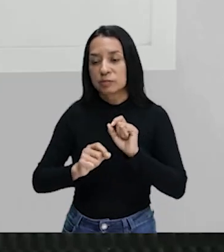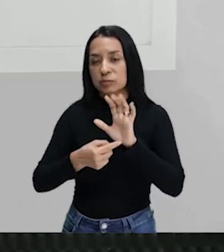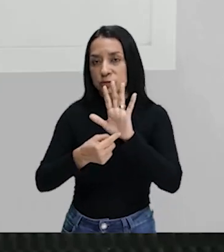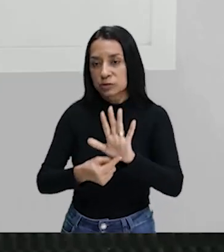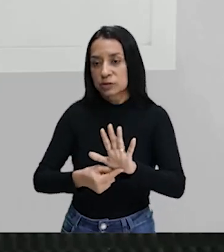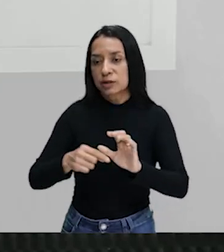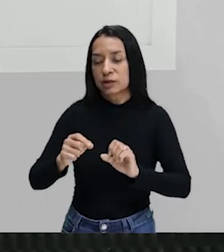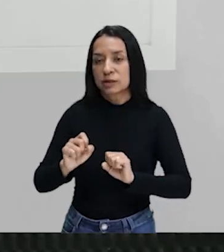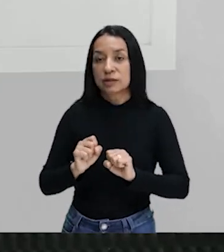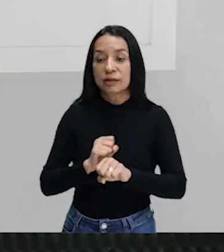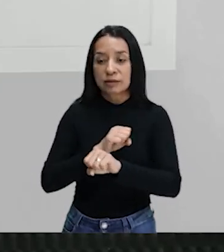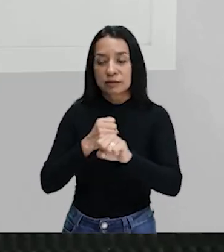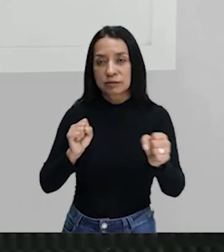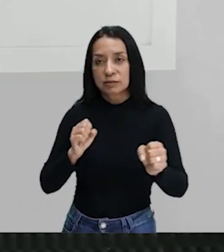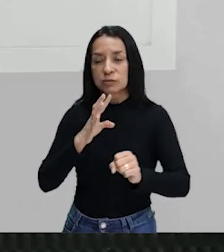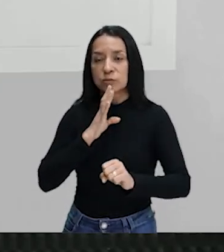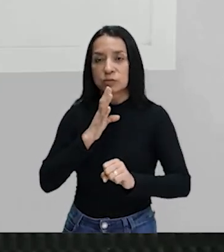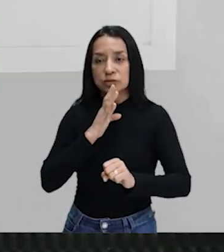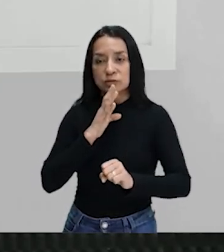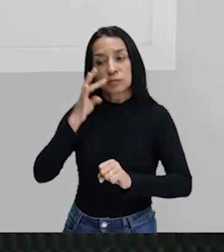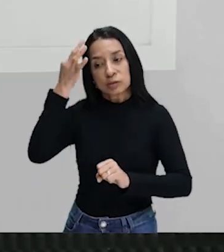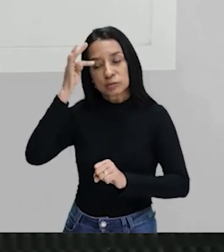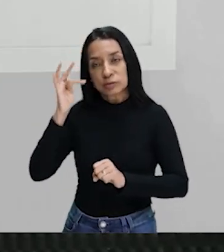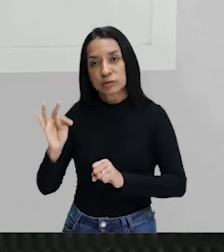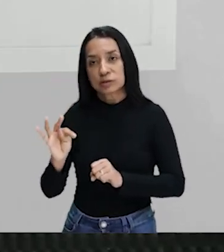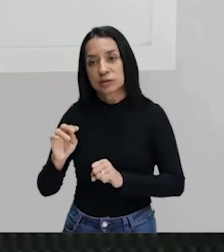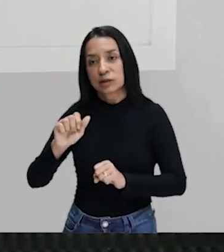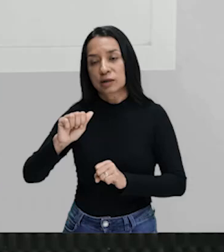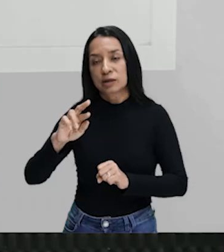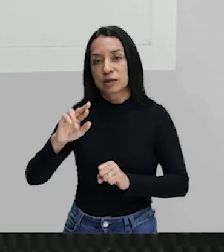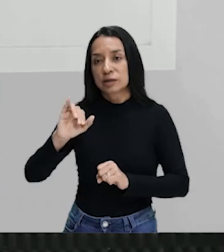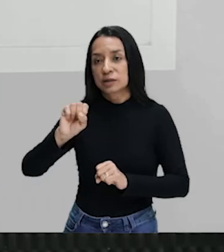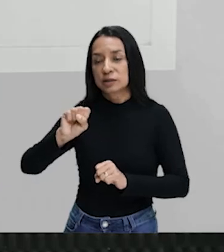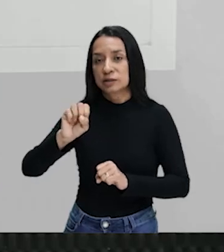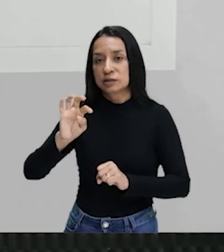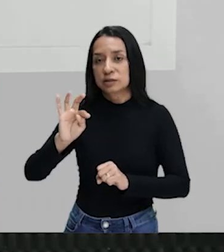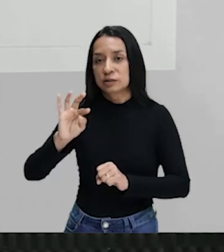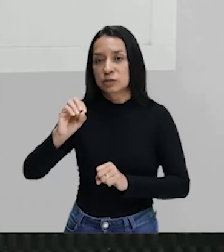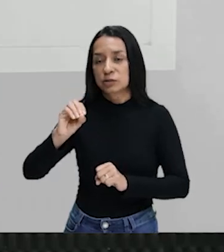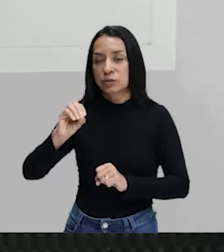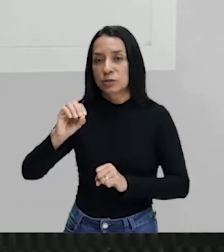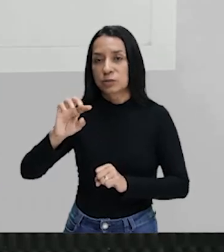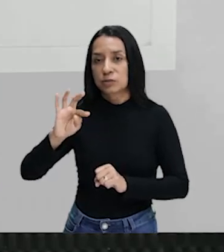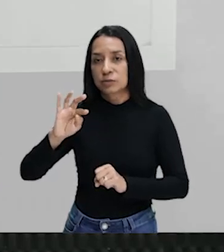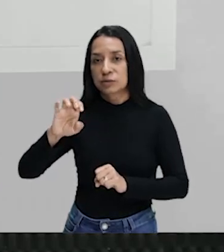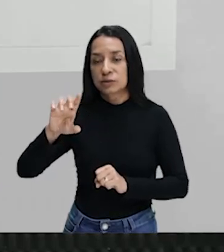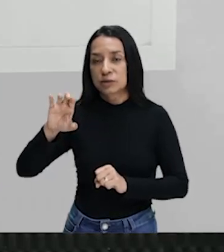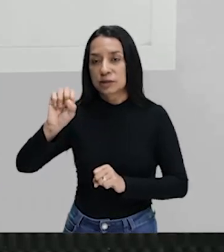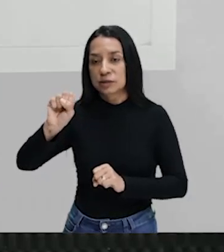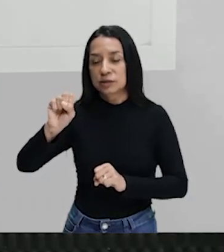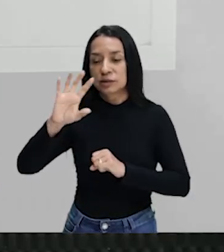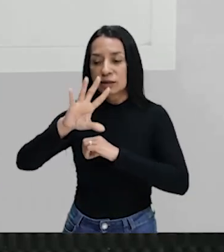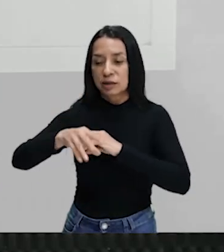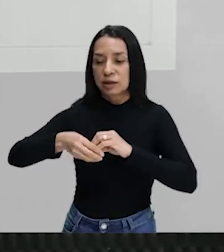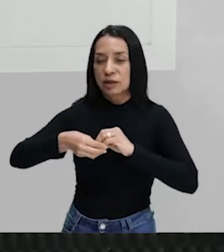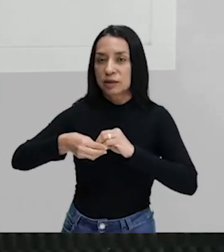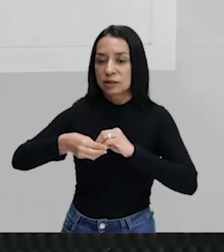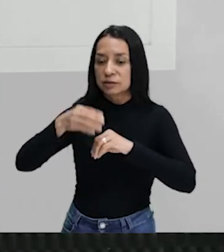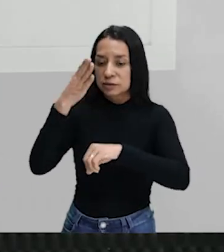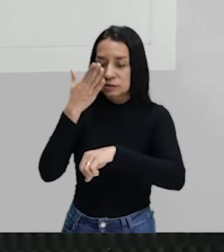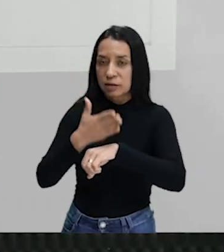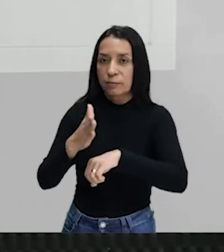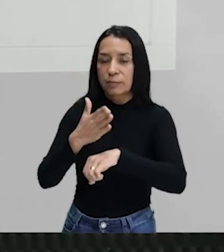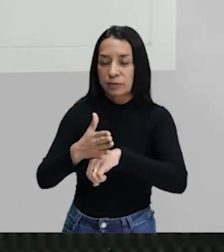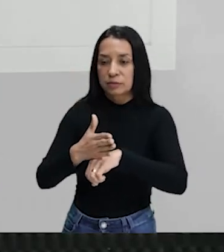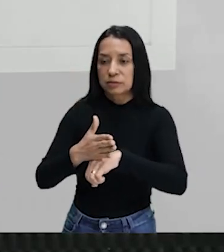grande ao conhecimento e à teoria. Aristóteles ele acrescenta uma coisa muito interessante, que é a prática. A prática é tão